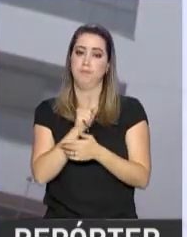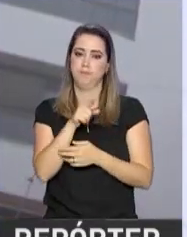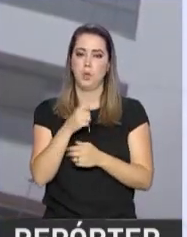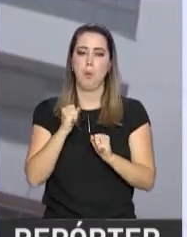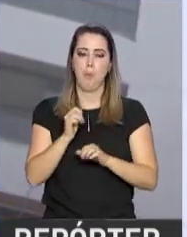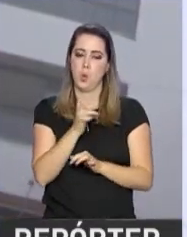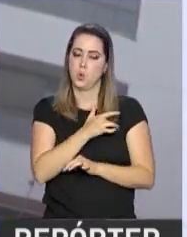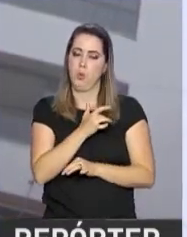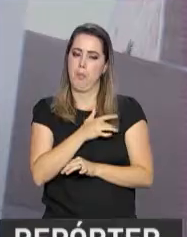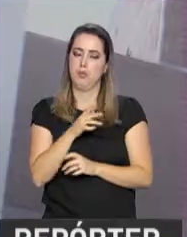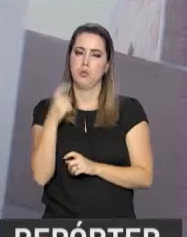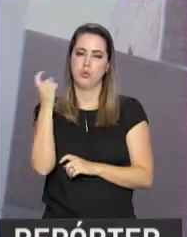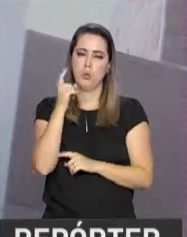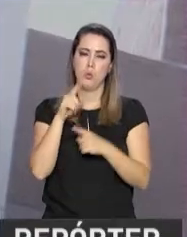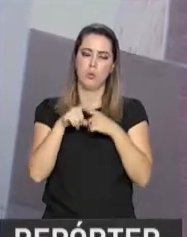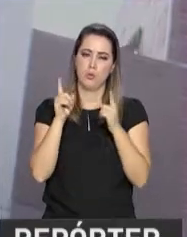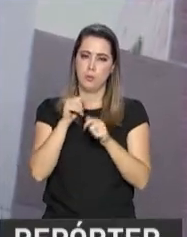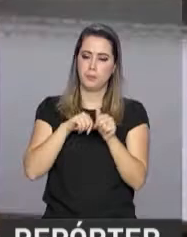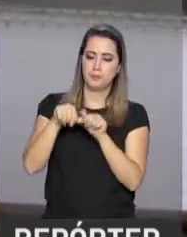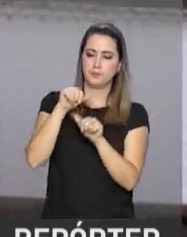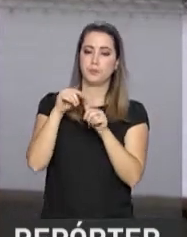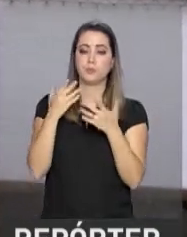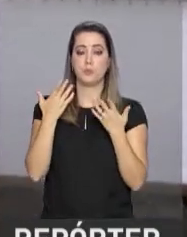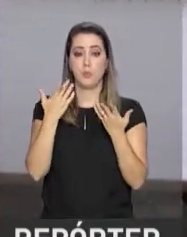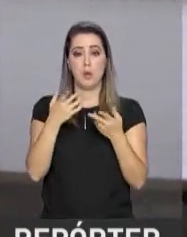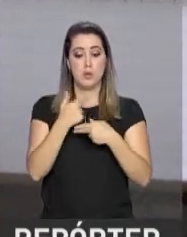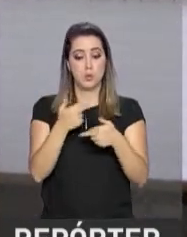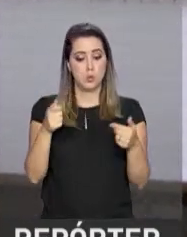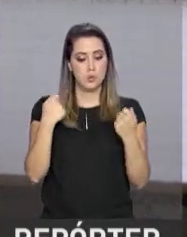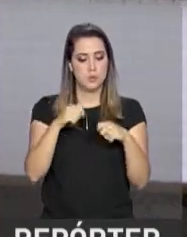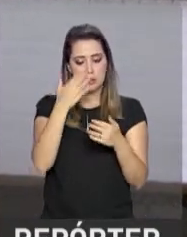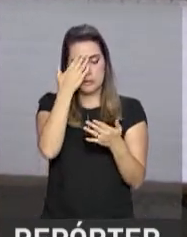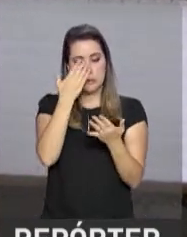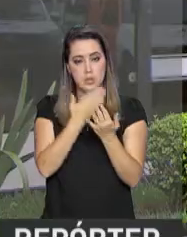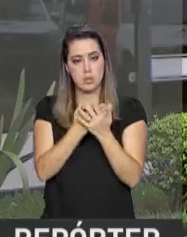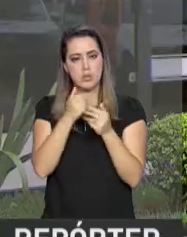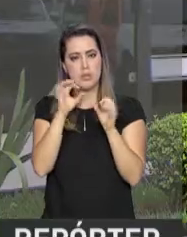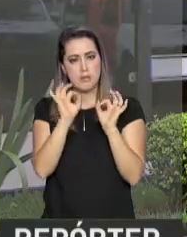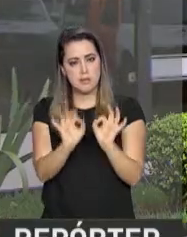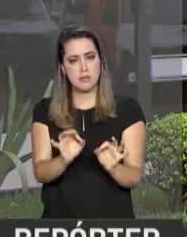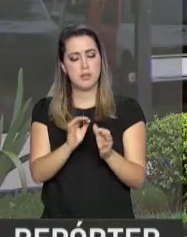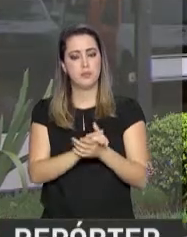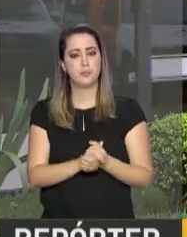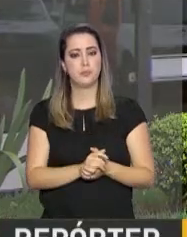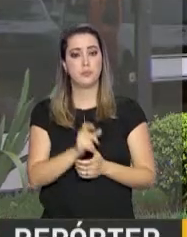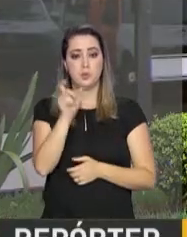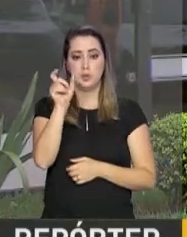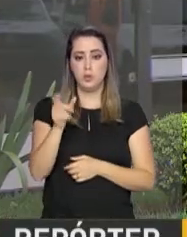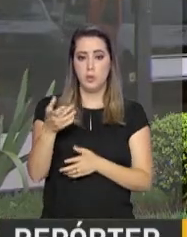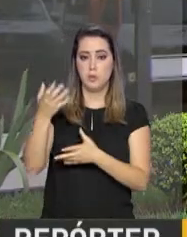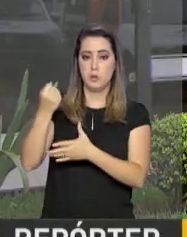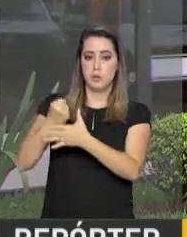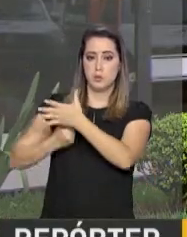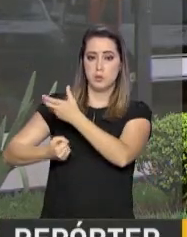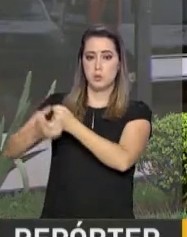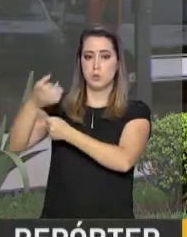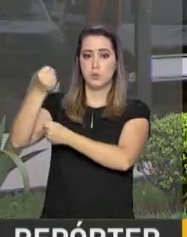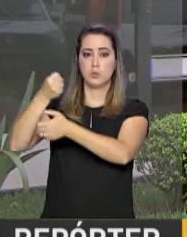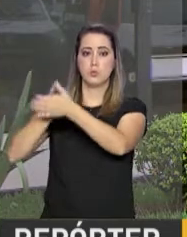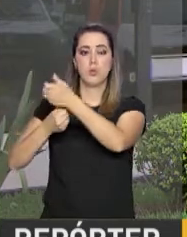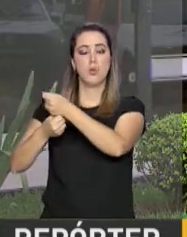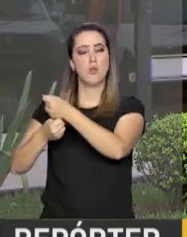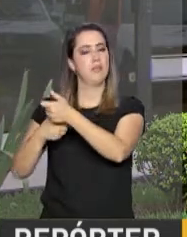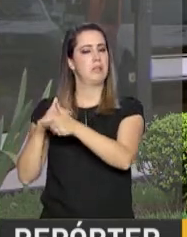o medo da altura mas os equipamentos precisam ser confiáveis se um alpinista um joselu trabalho em altura